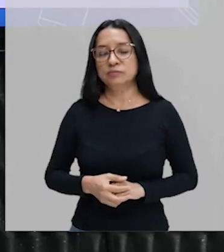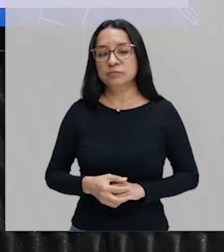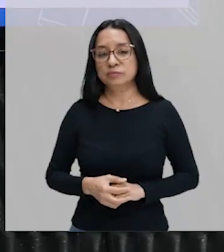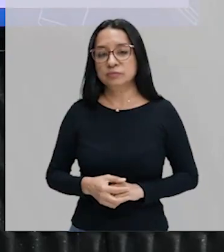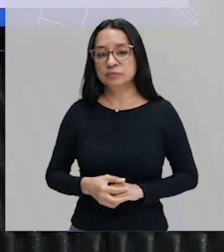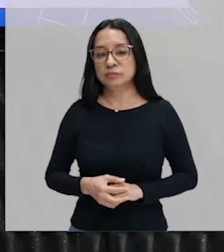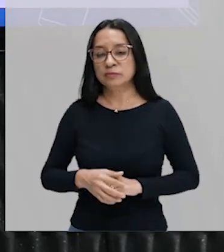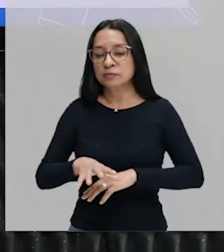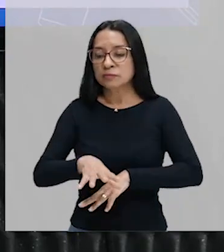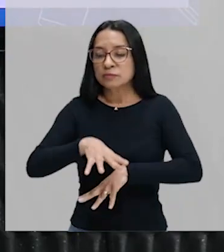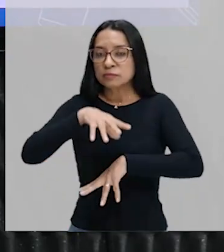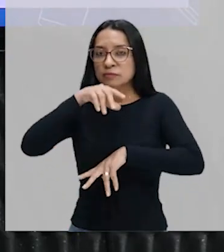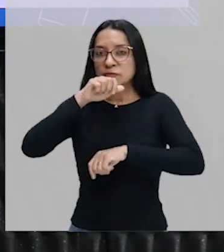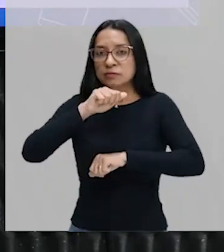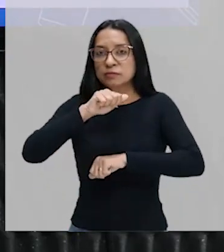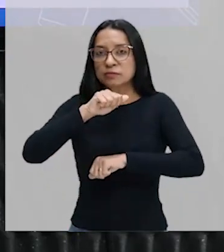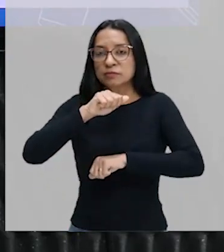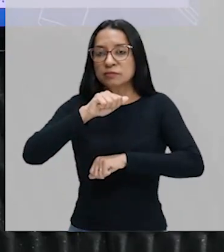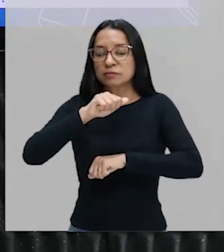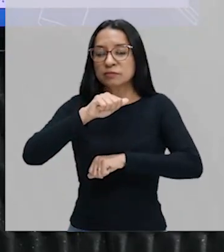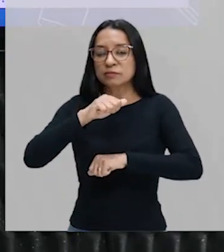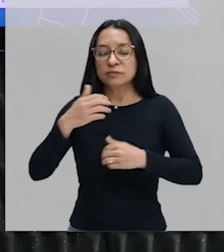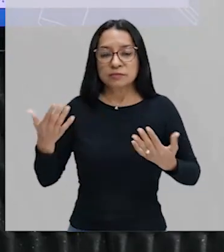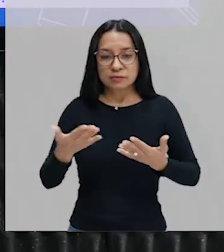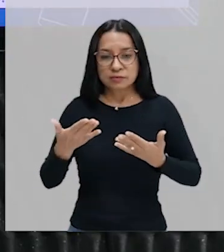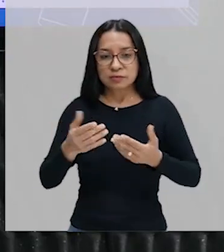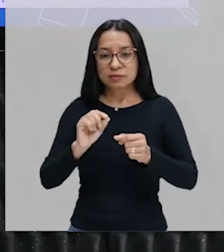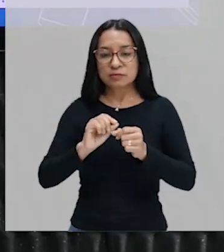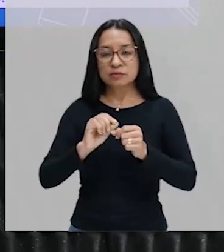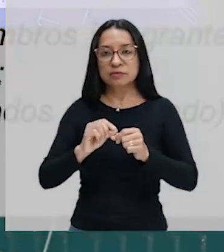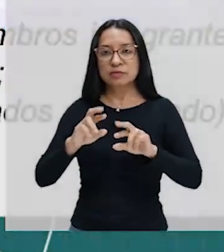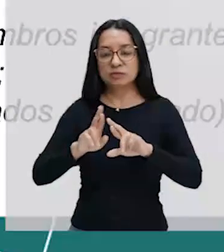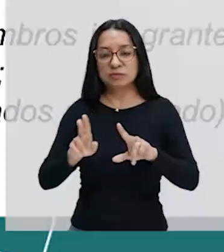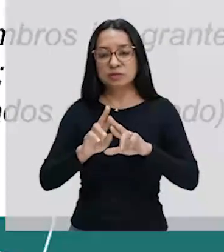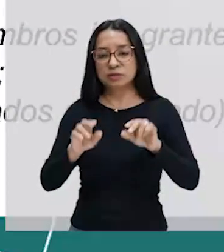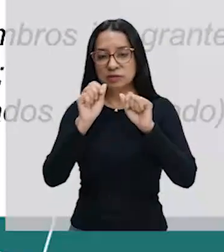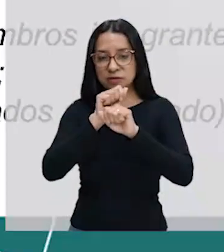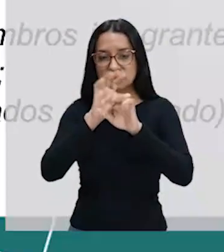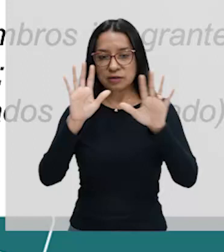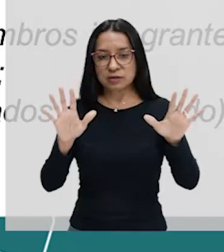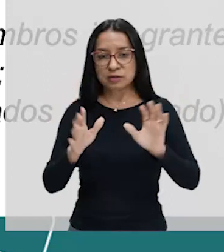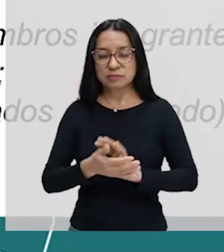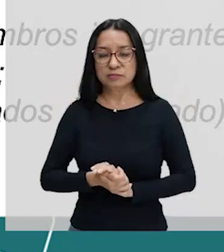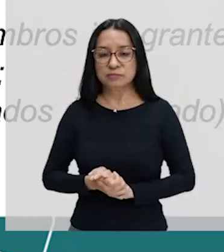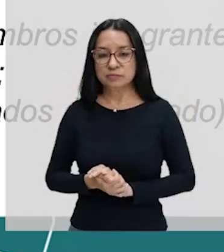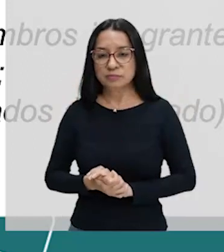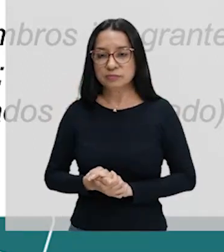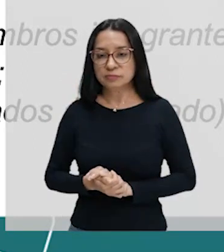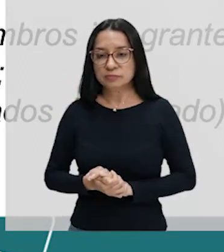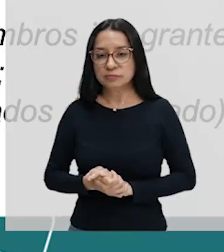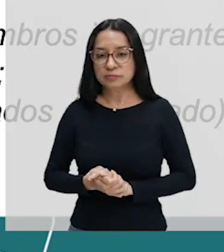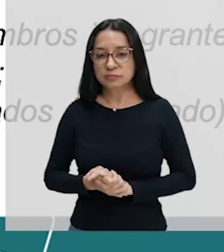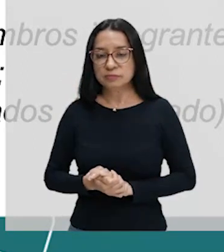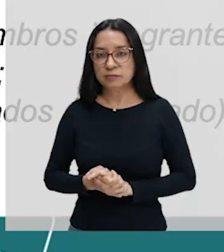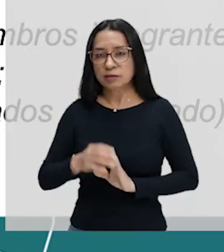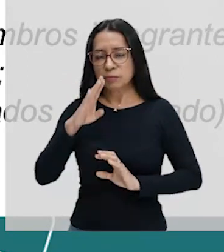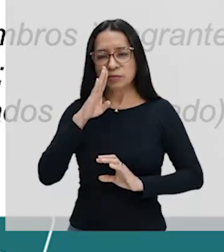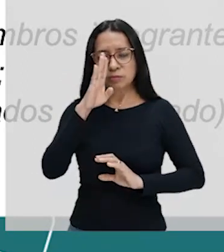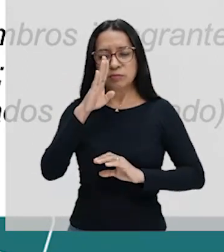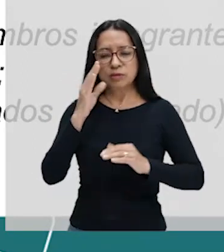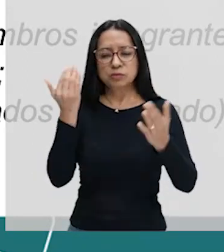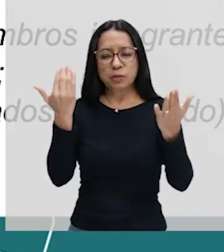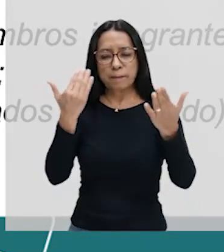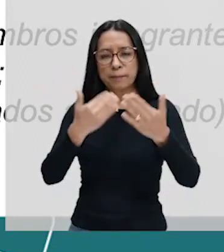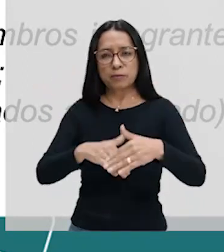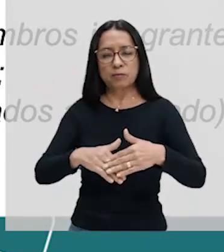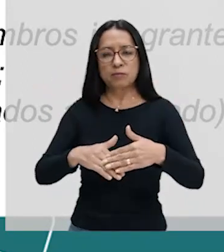ó, respira. Bora agora fazer uma diferenciação muito clara. Tá certo? Isso aqui, principalmente em prova, sempre confunde